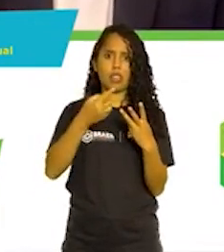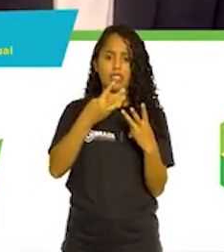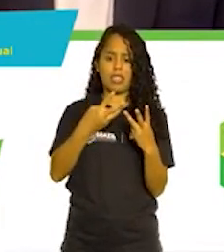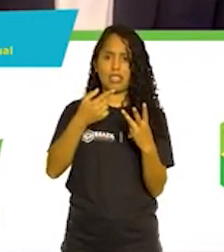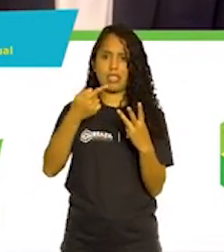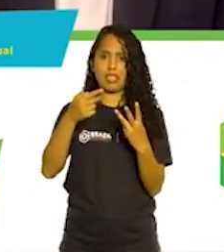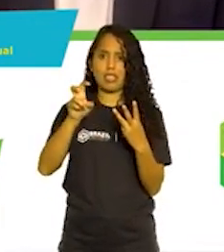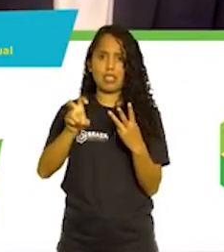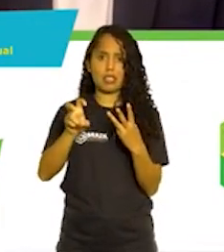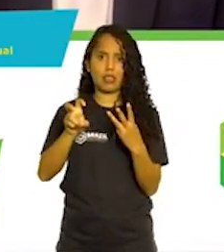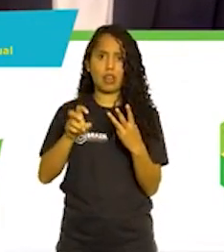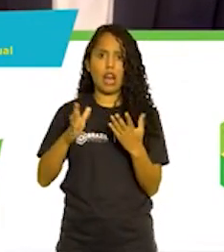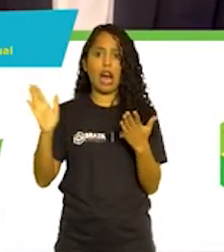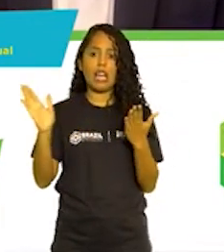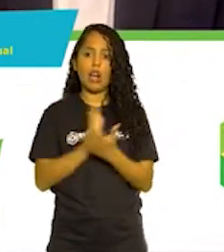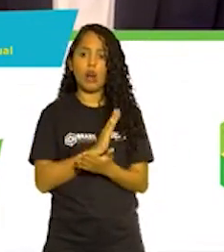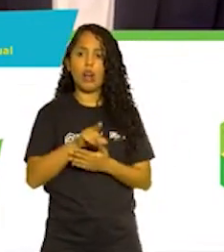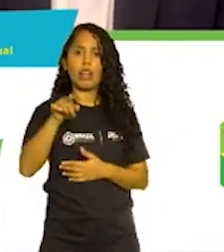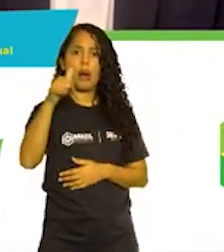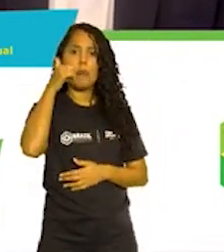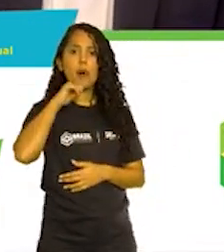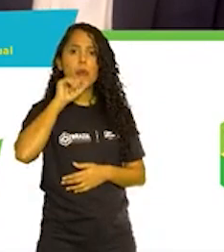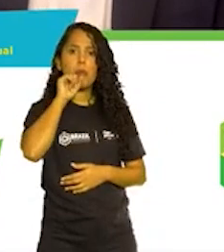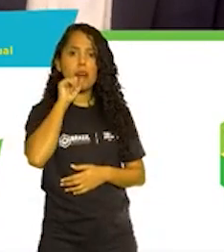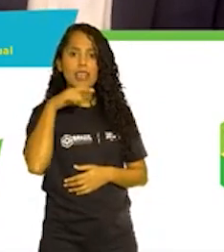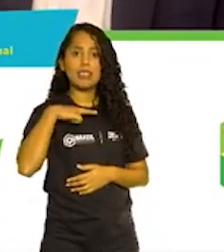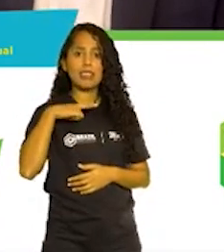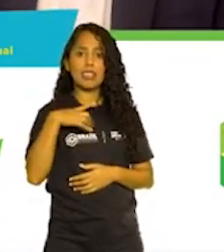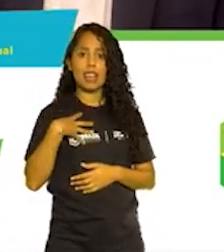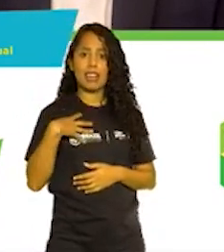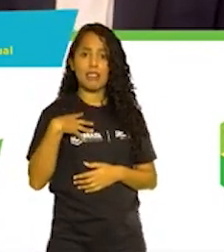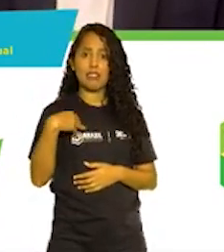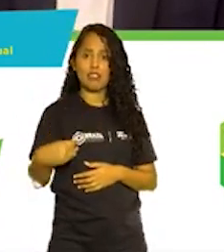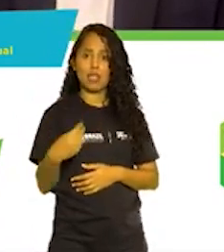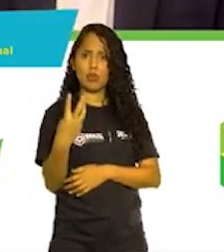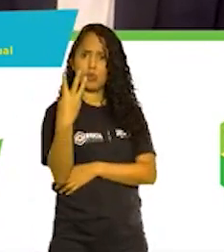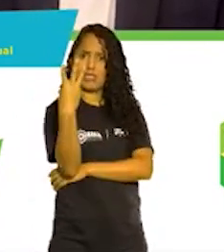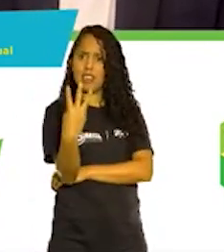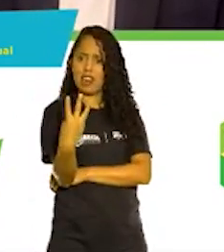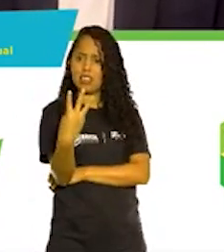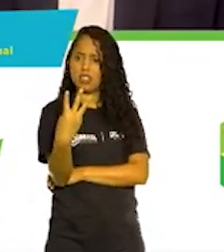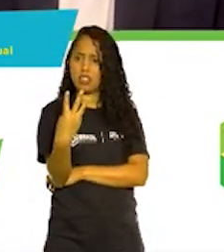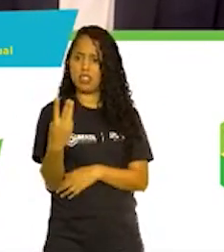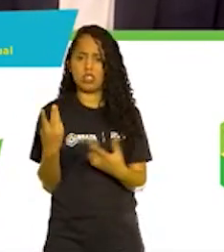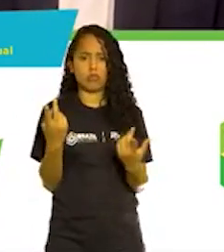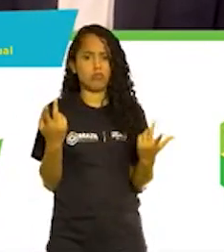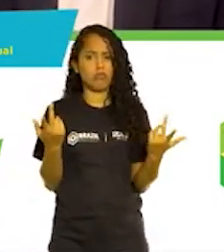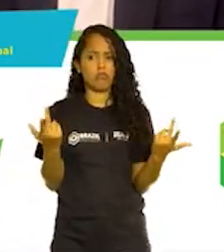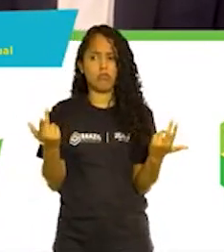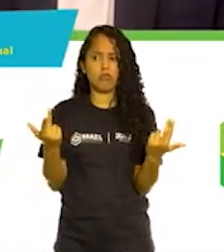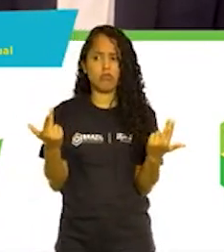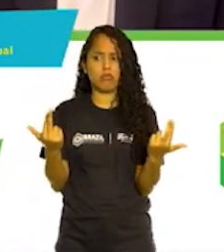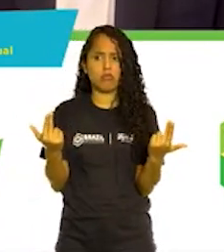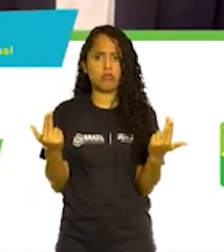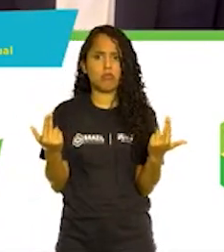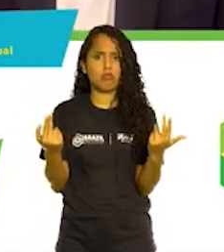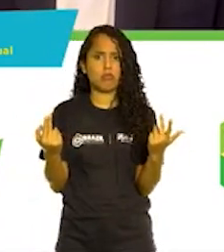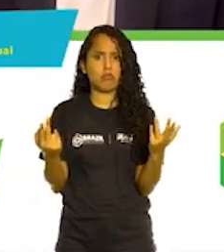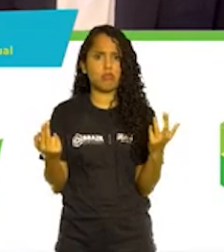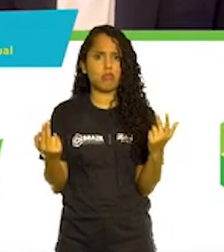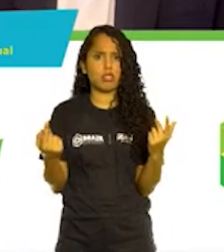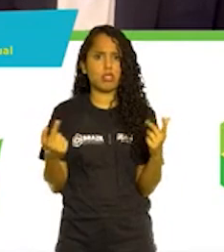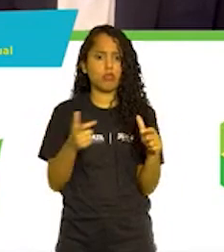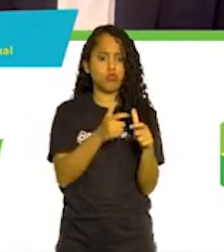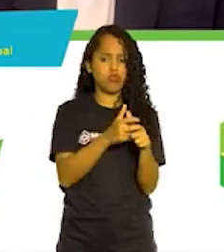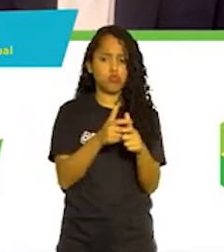mesmo dinheiro, a mesma quantidade. Isso não é um bom programa social, isso não é um gasto equilibrado